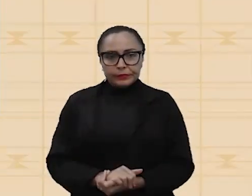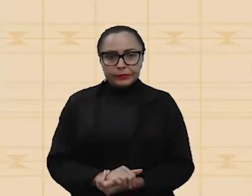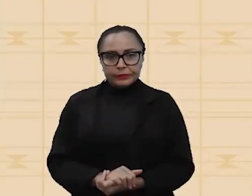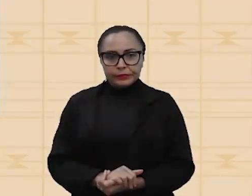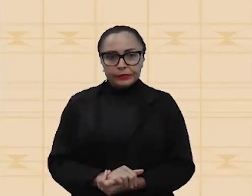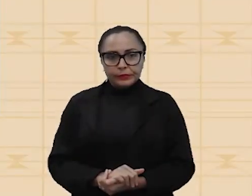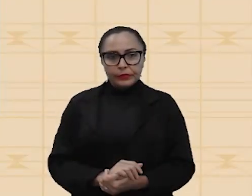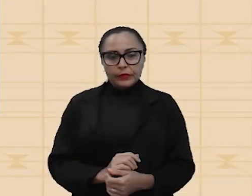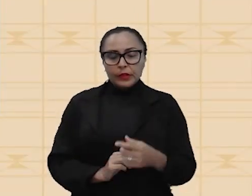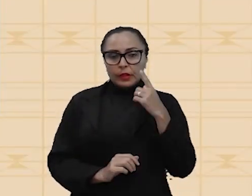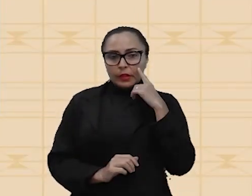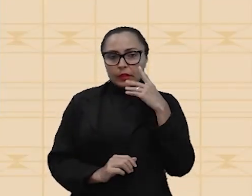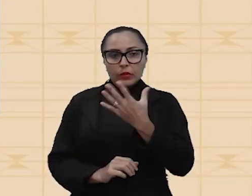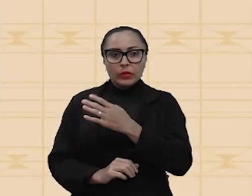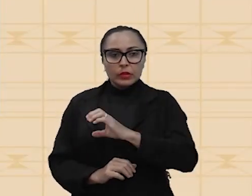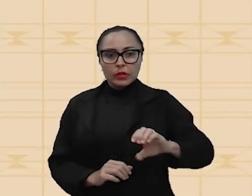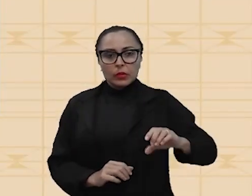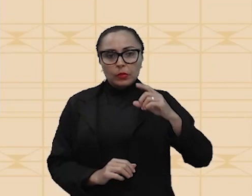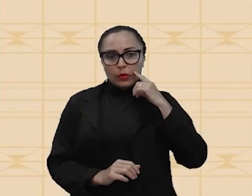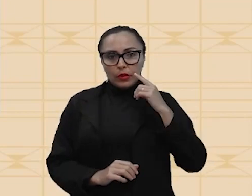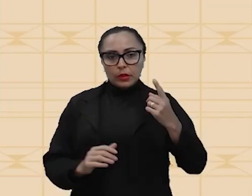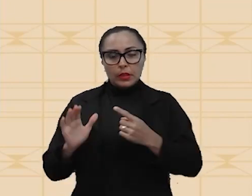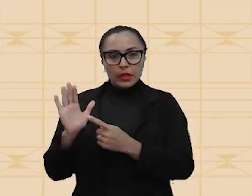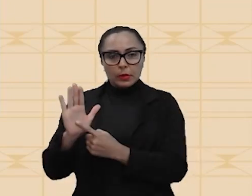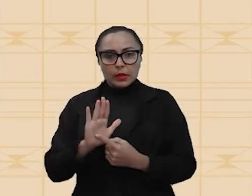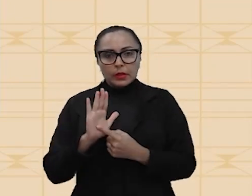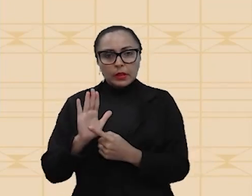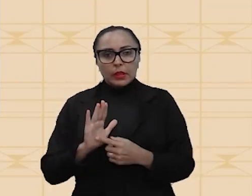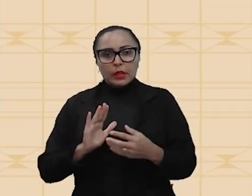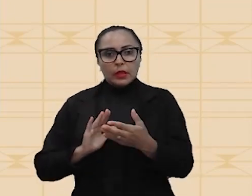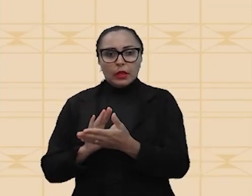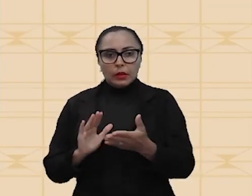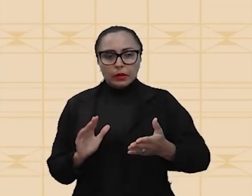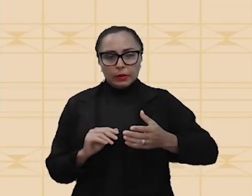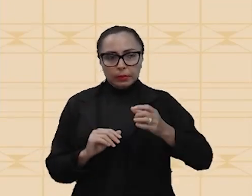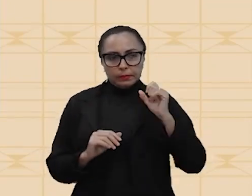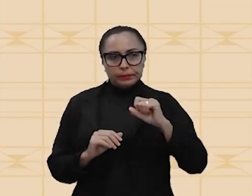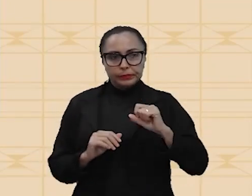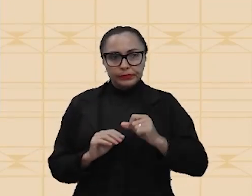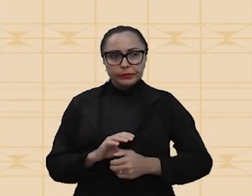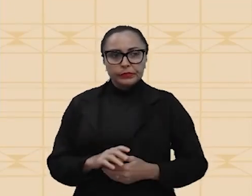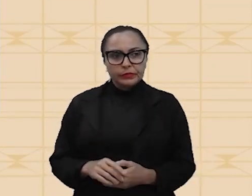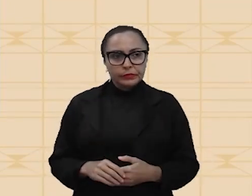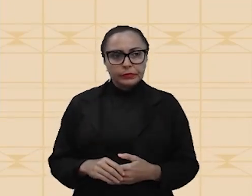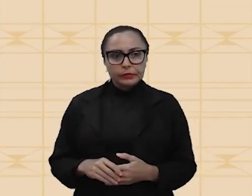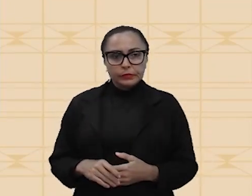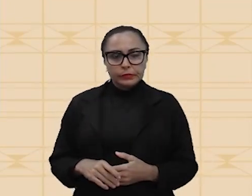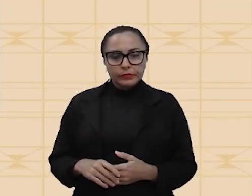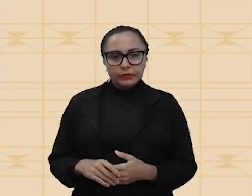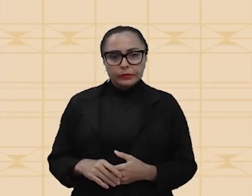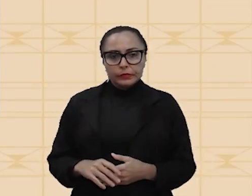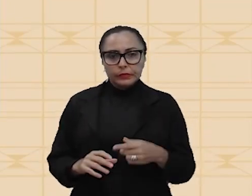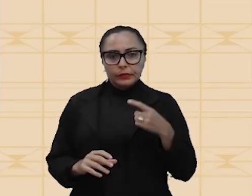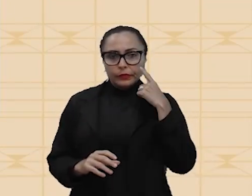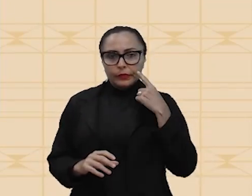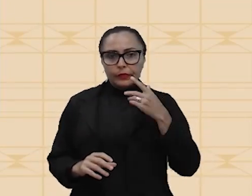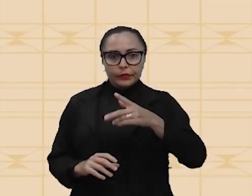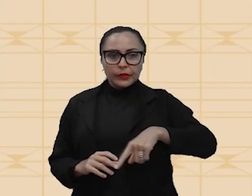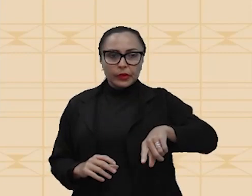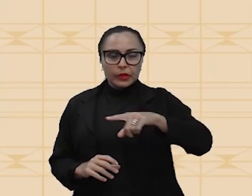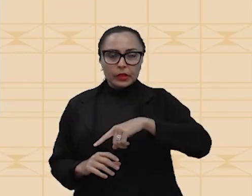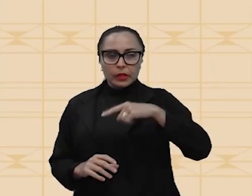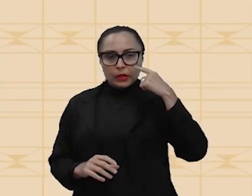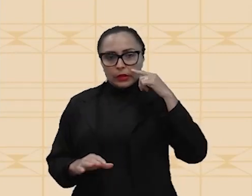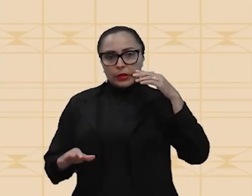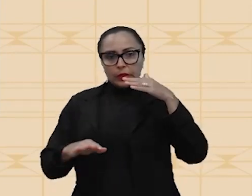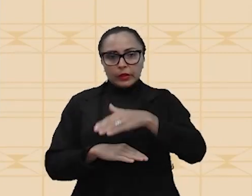ser representada por meio de um gráfico, belezinha? Que a gente vai falar já já. Então, essa resistência interna, pessoal, é o que vai gerar